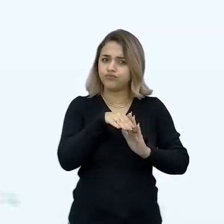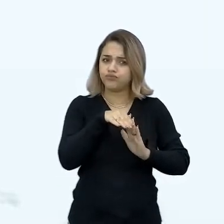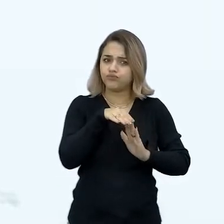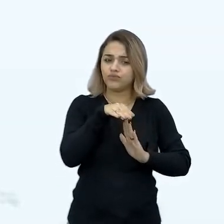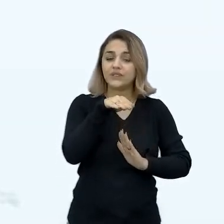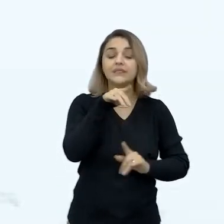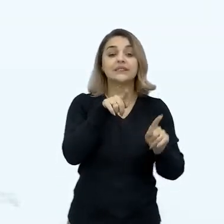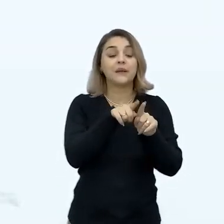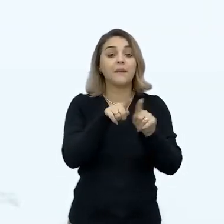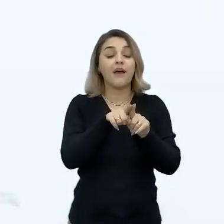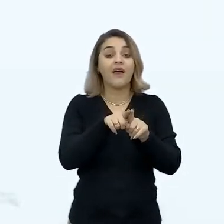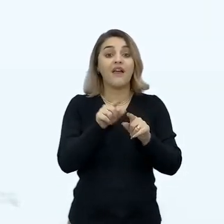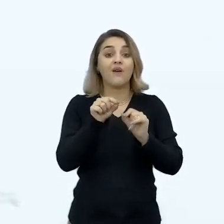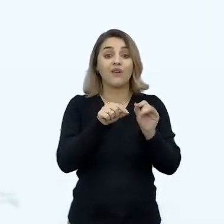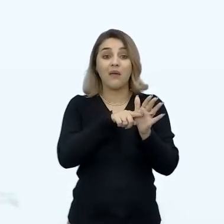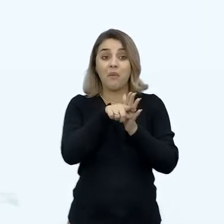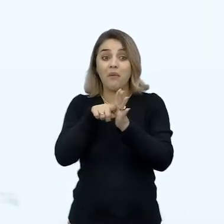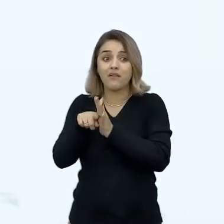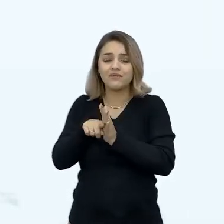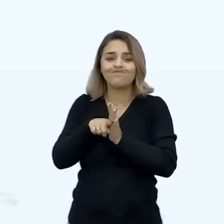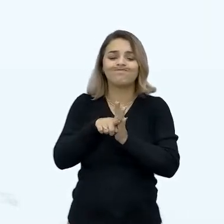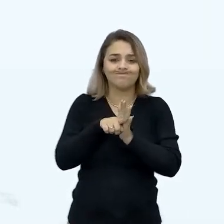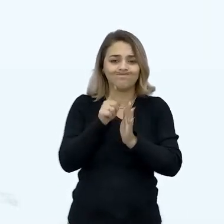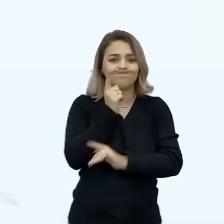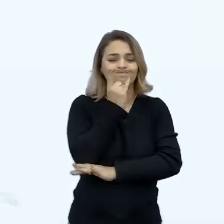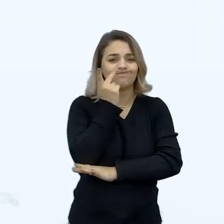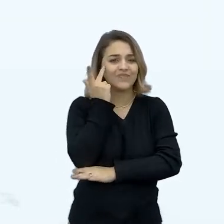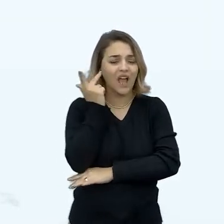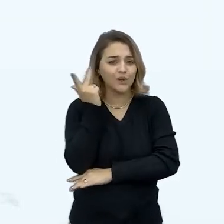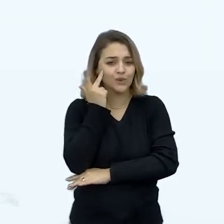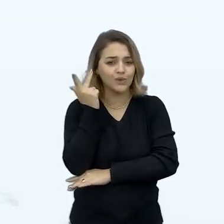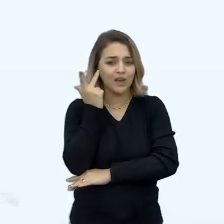também aumenta a exploração dos recursos naturais.